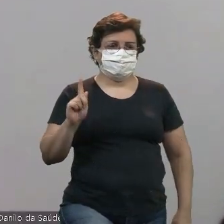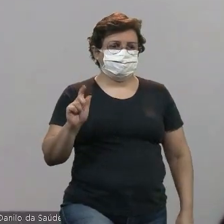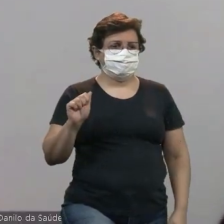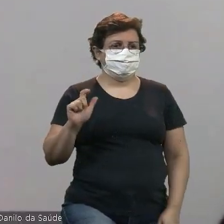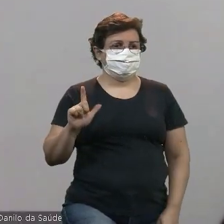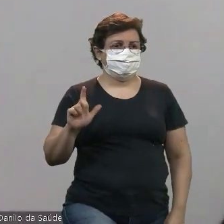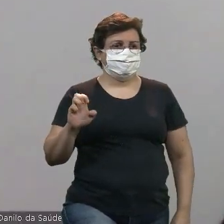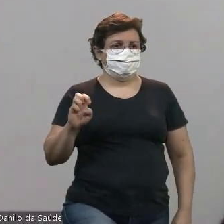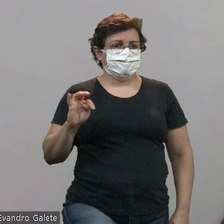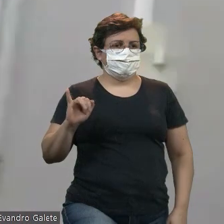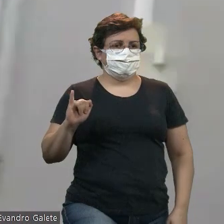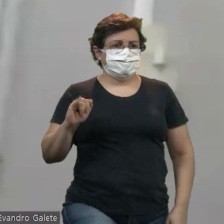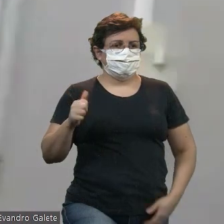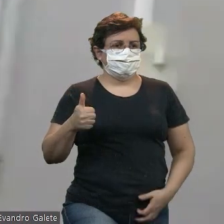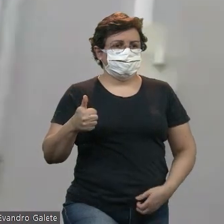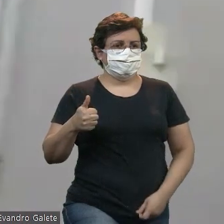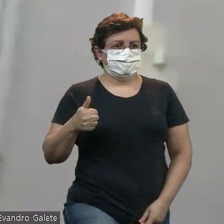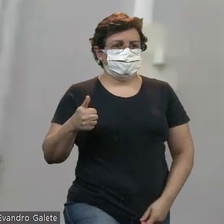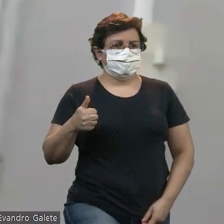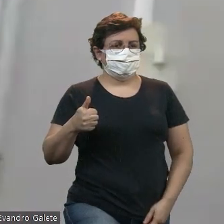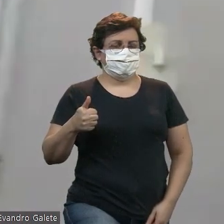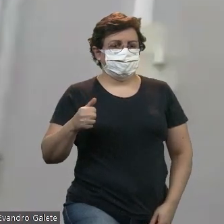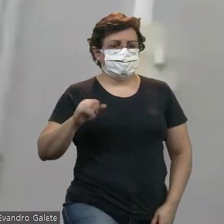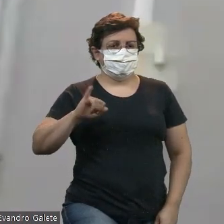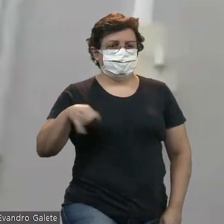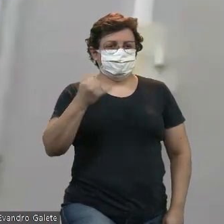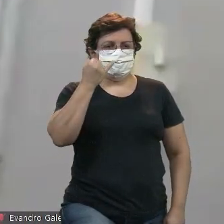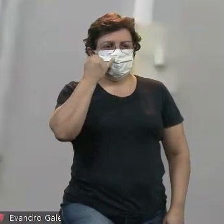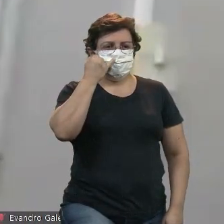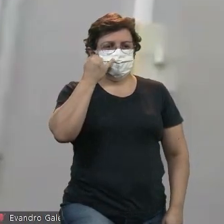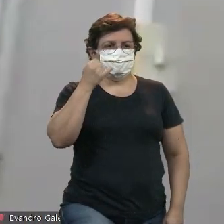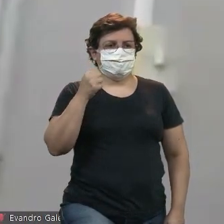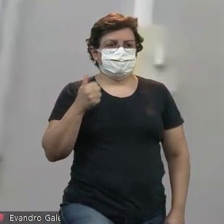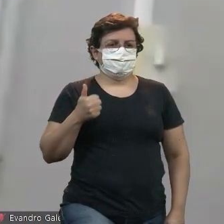Galete. Sim. Vereador João Dubar.